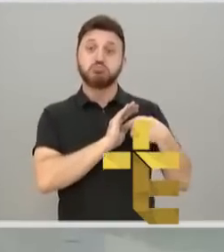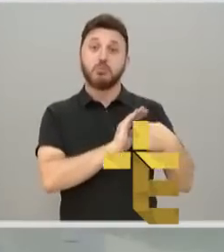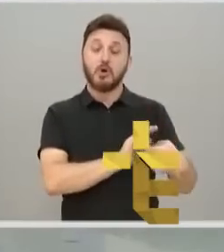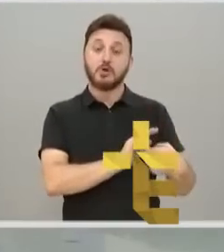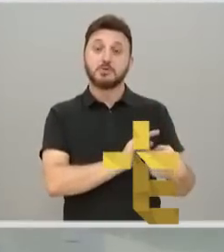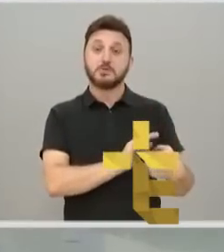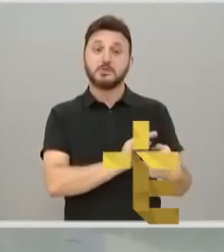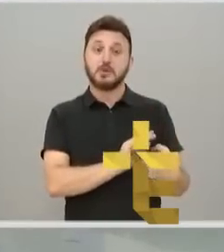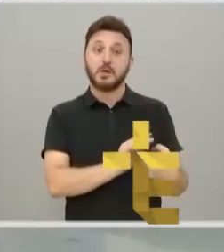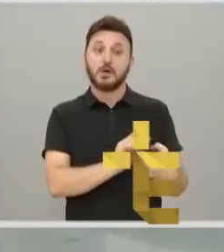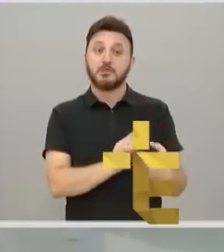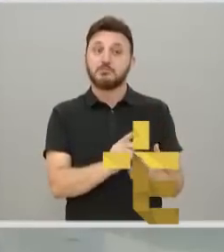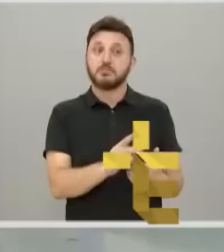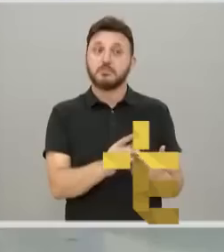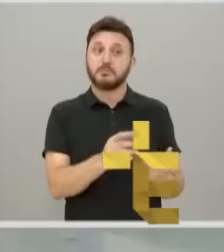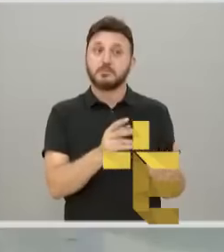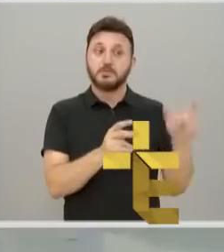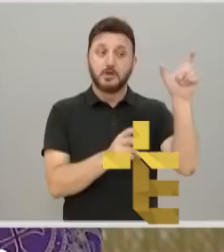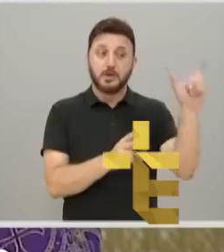escura.